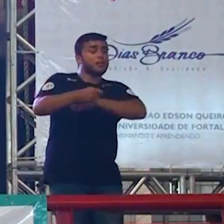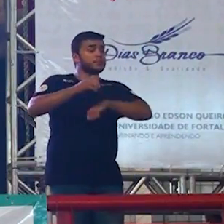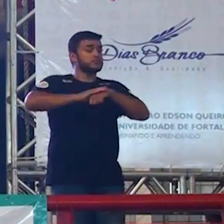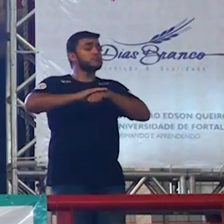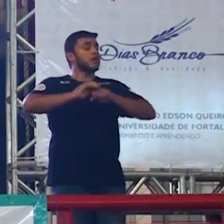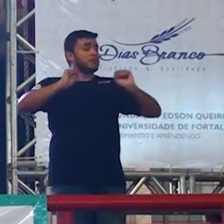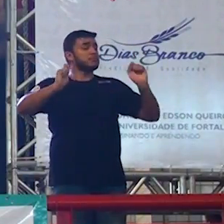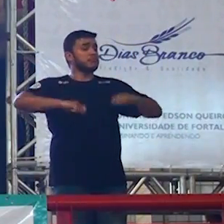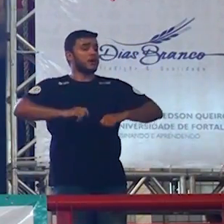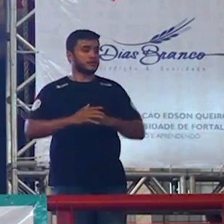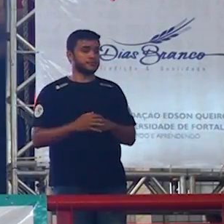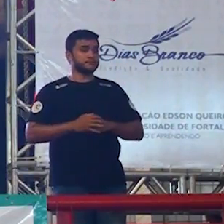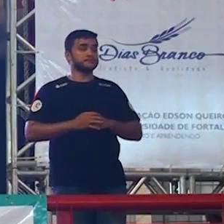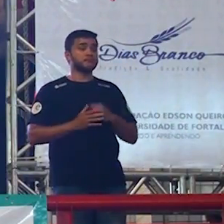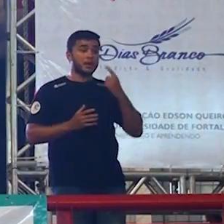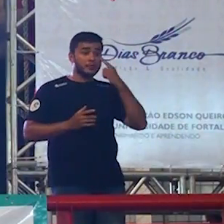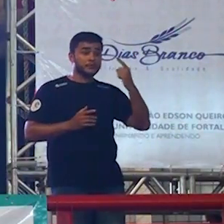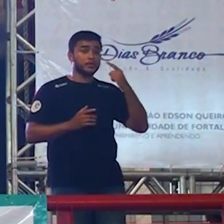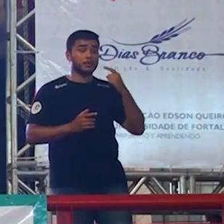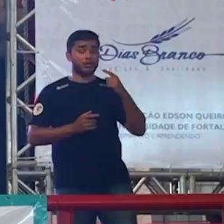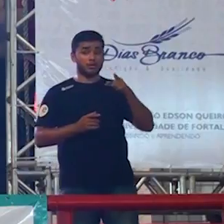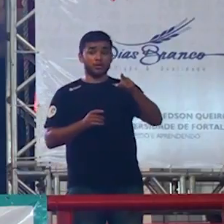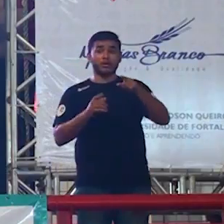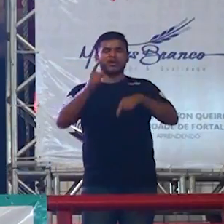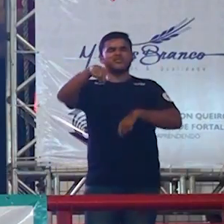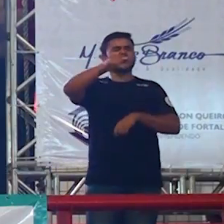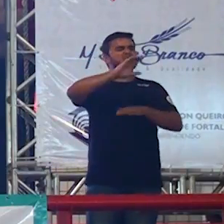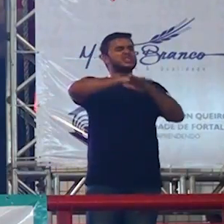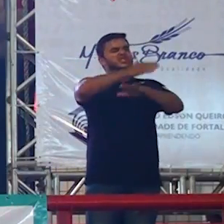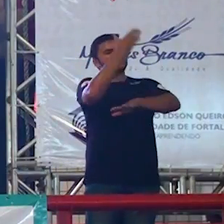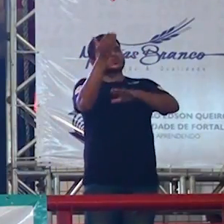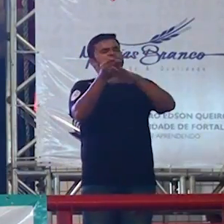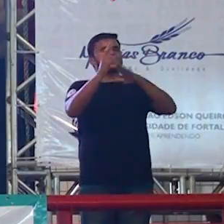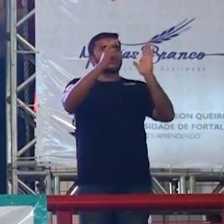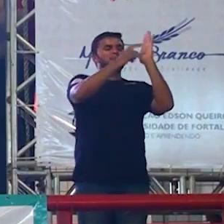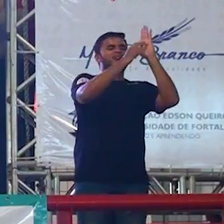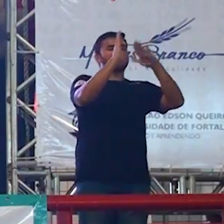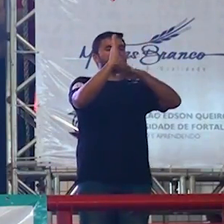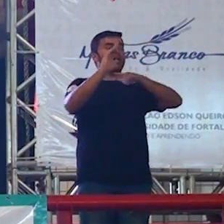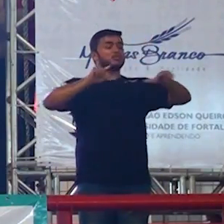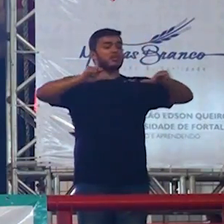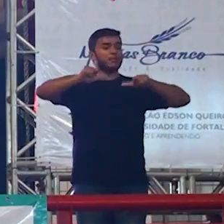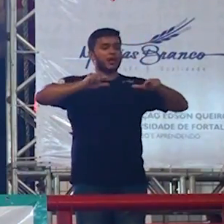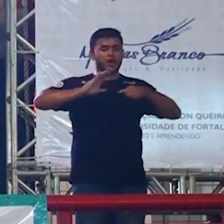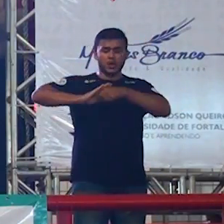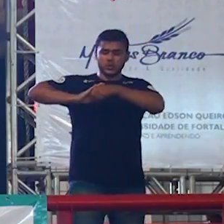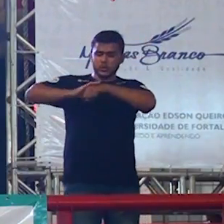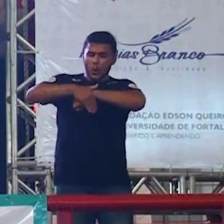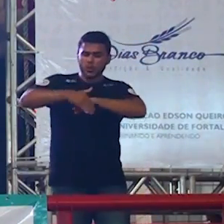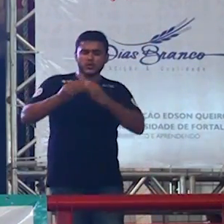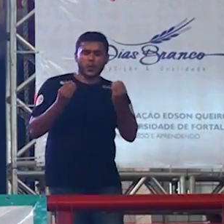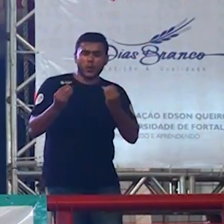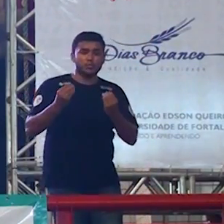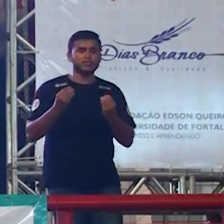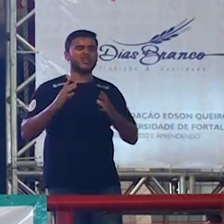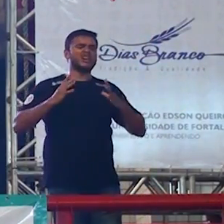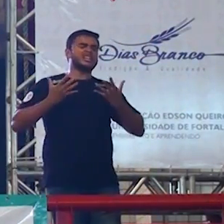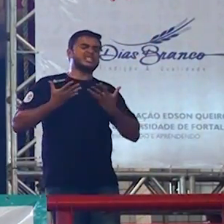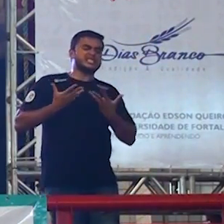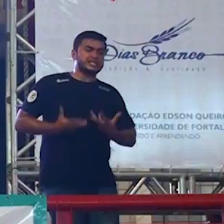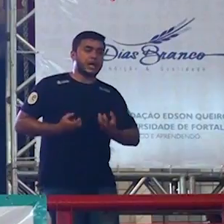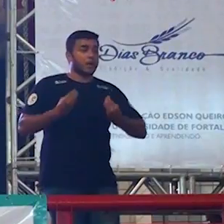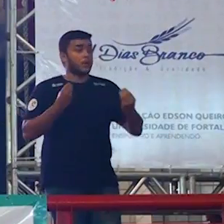adaptações necessárias. Eu vou falar aqui, para quem trabalha o dia todo, só tem a noite para estudar, como preparar um horário de estudo. Para